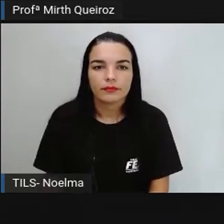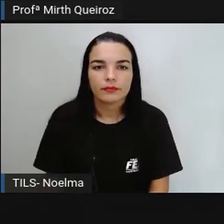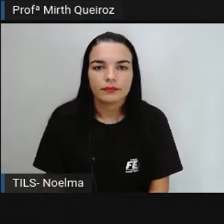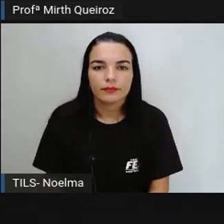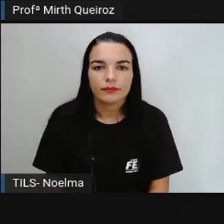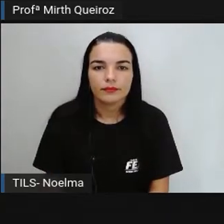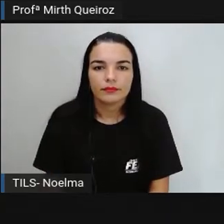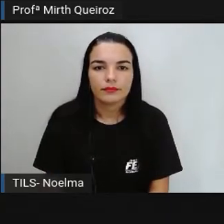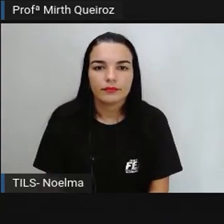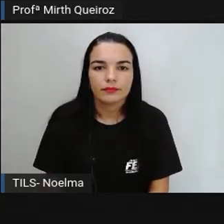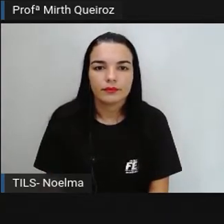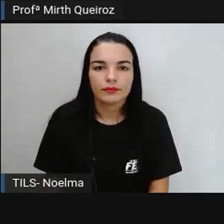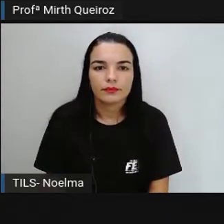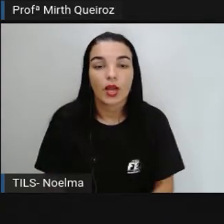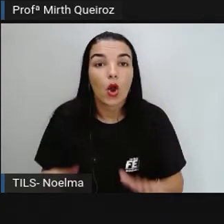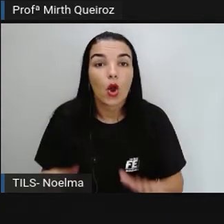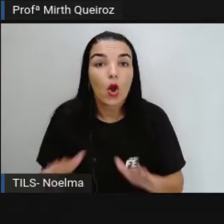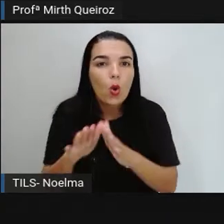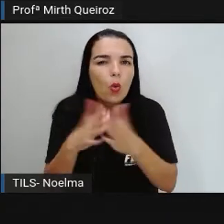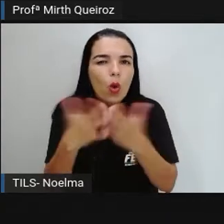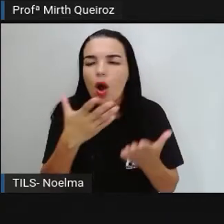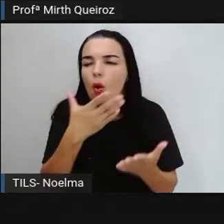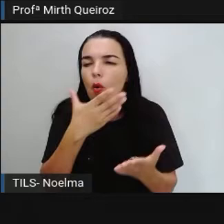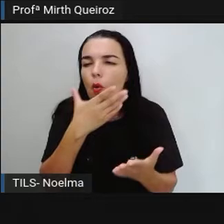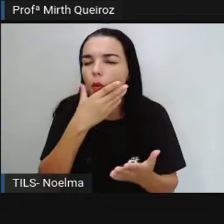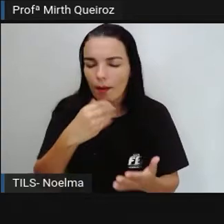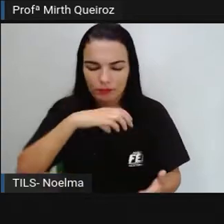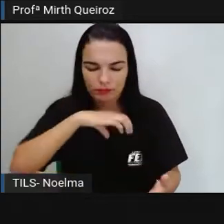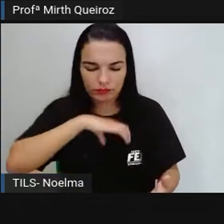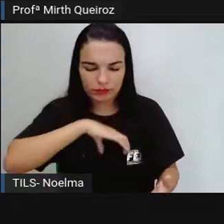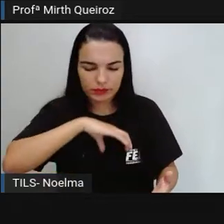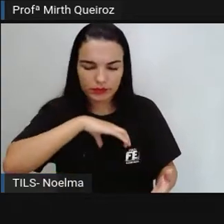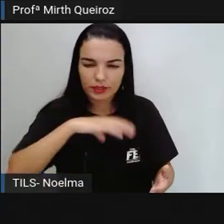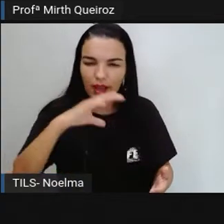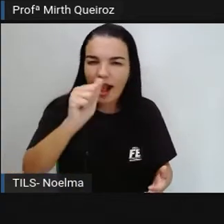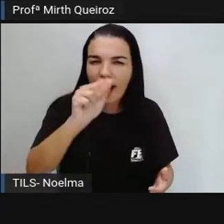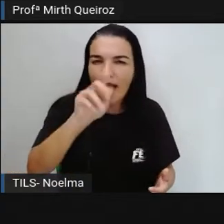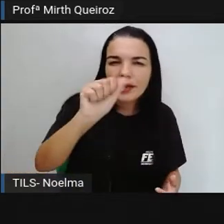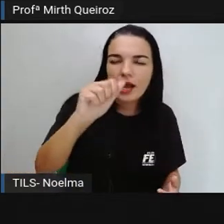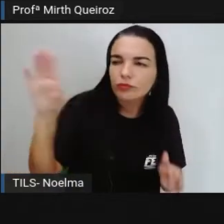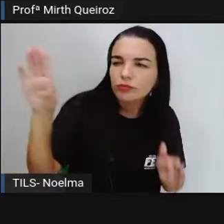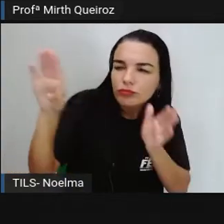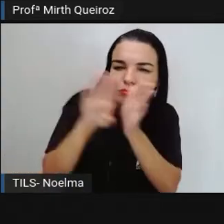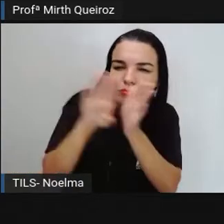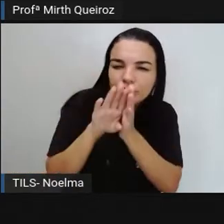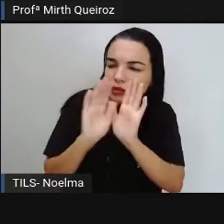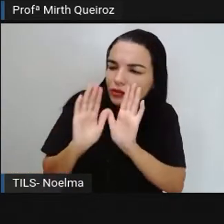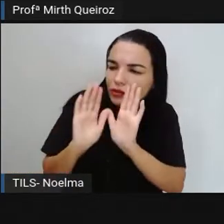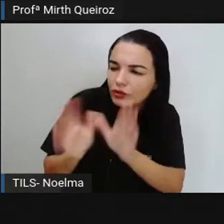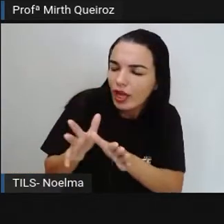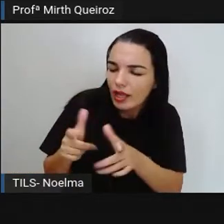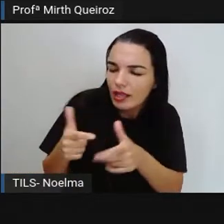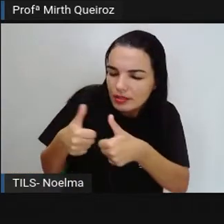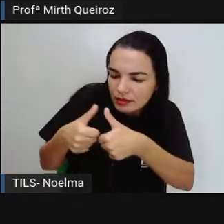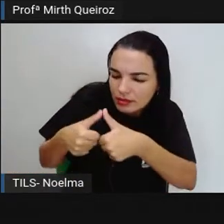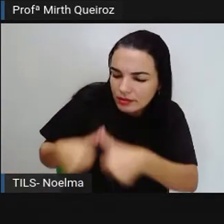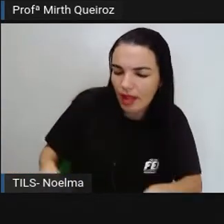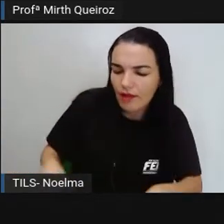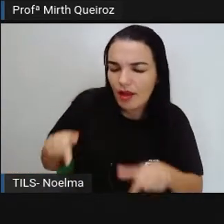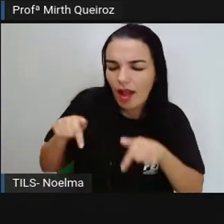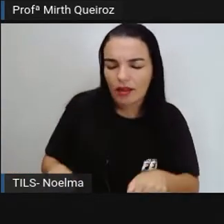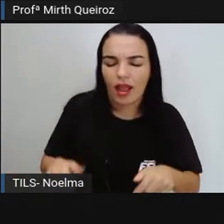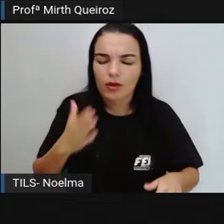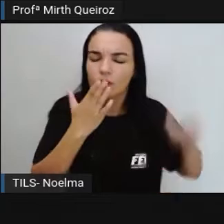Quando seu Cabral aqui chegou, eles já estavam bem aqui.